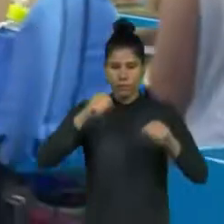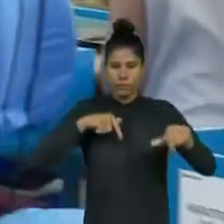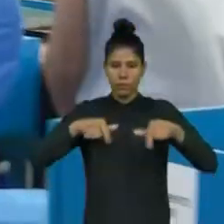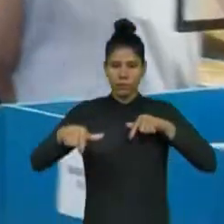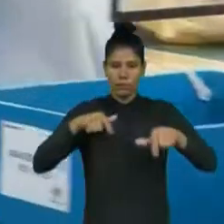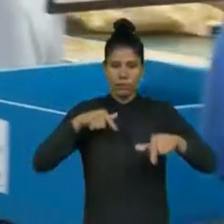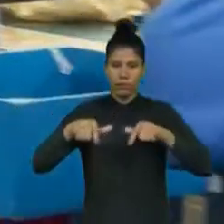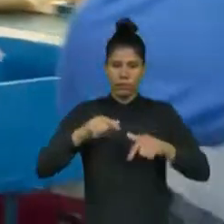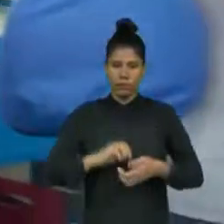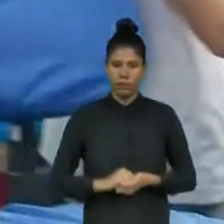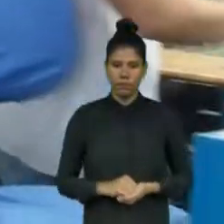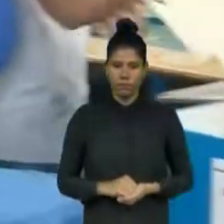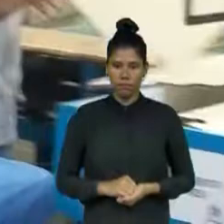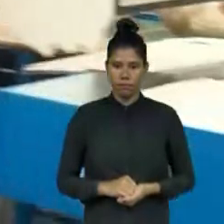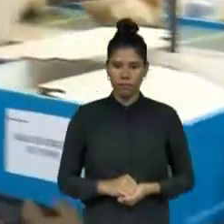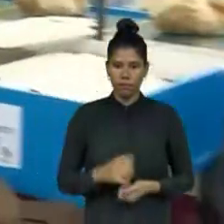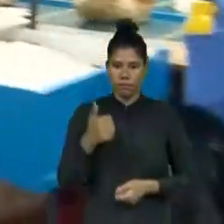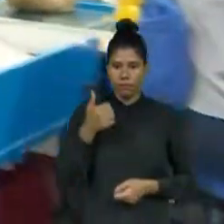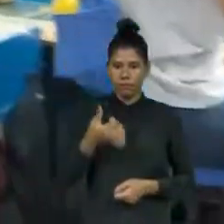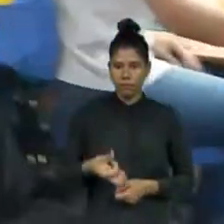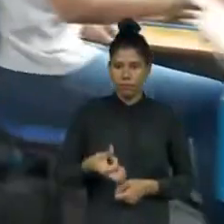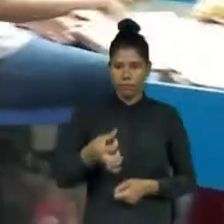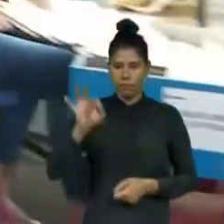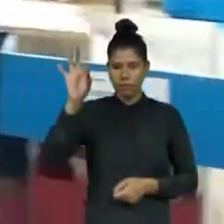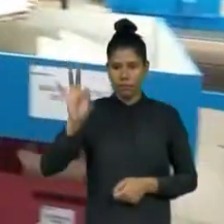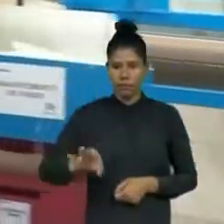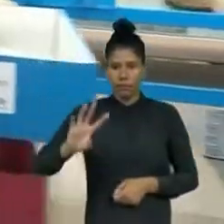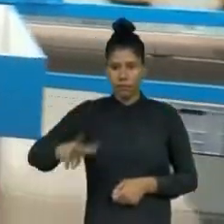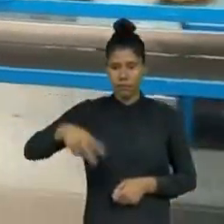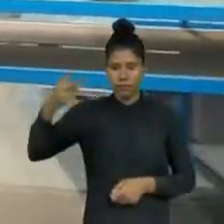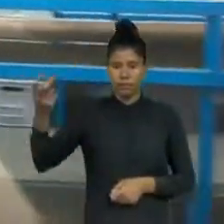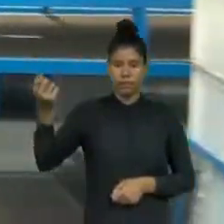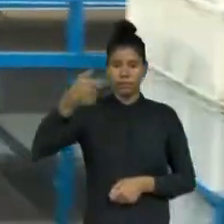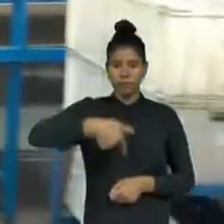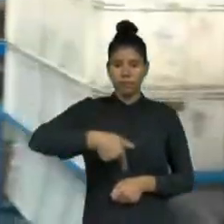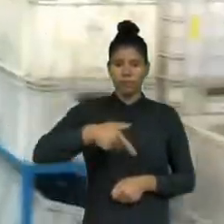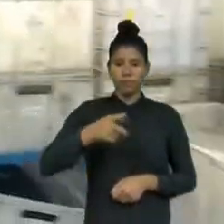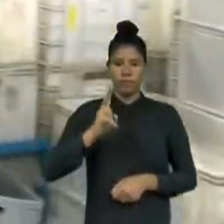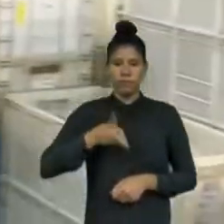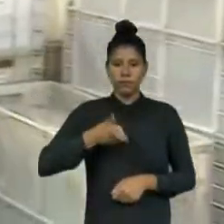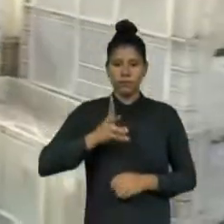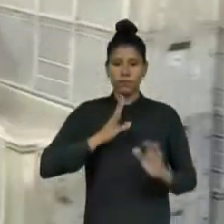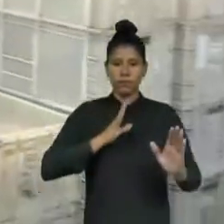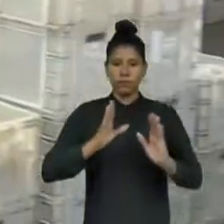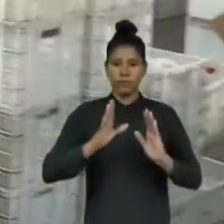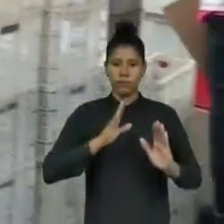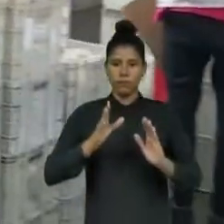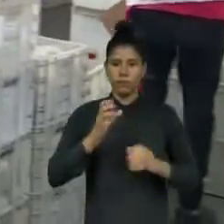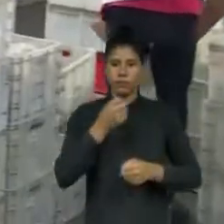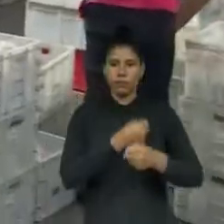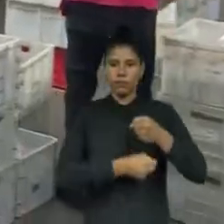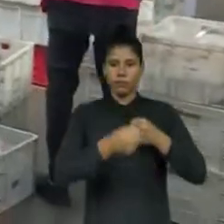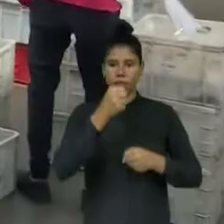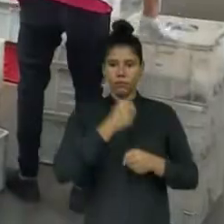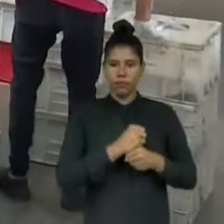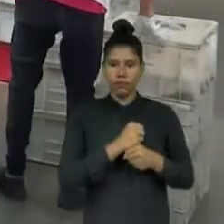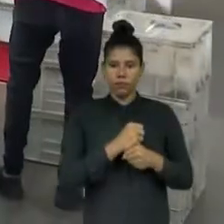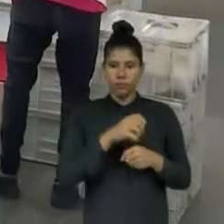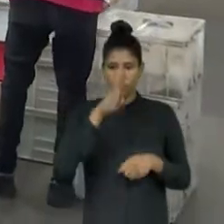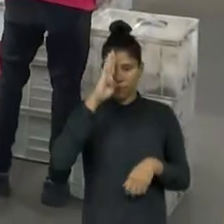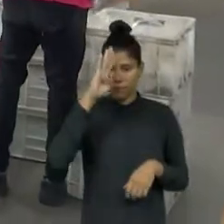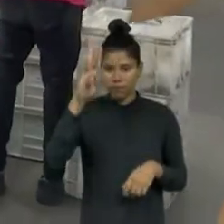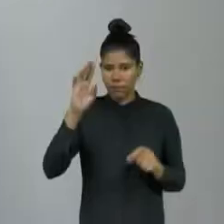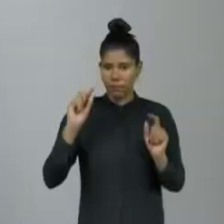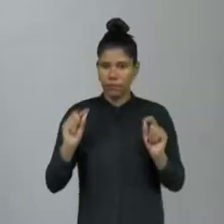atividade, 16% a mais do que no mesmo período do ano passado. Uma retomada impulsionada principalmente pelo